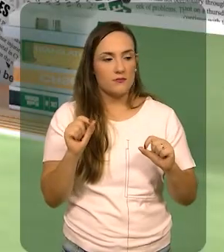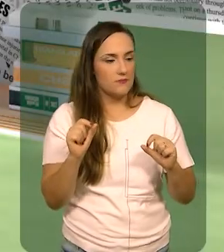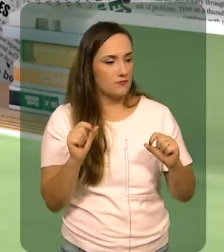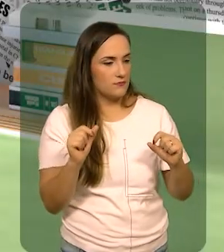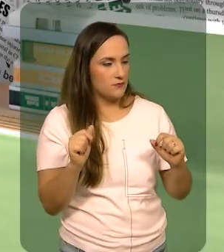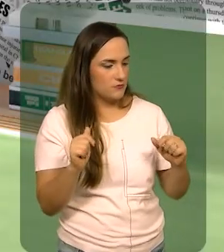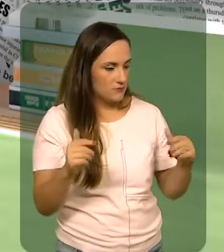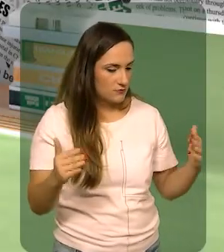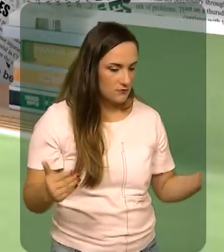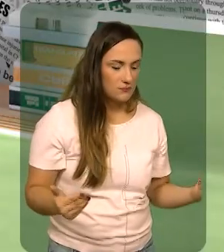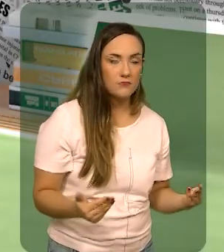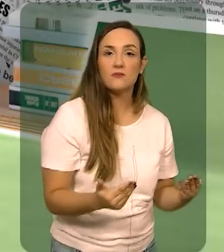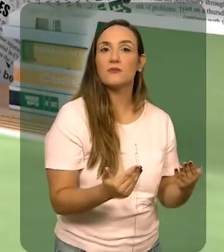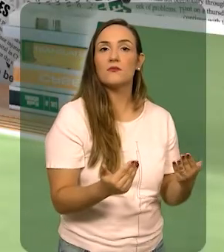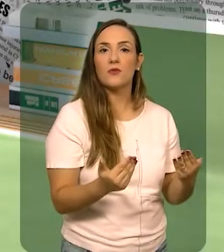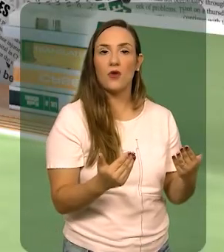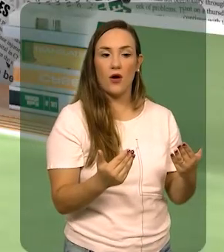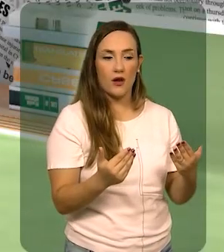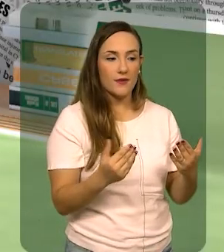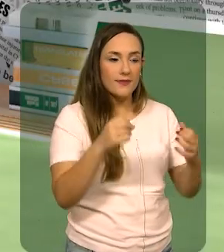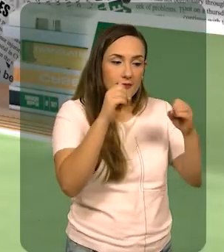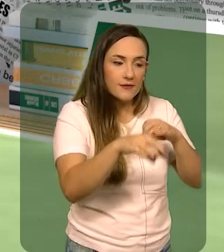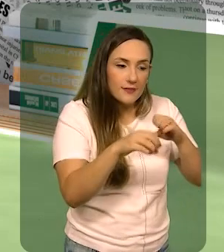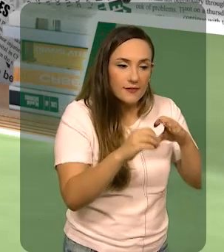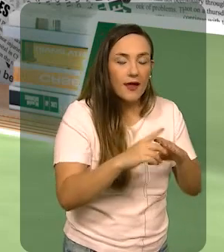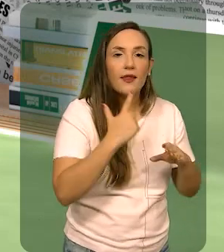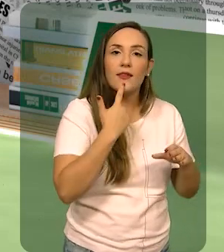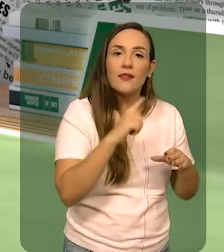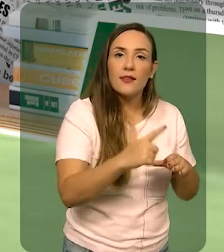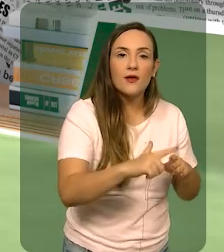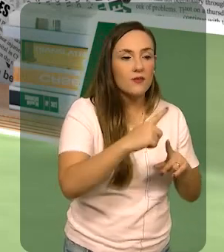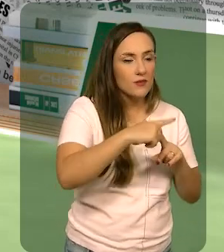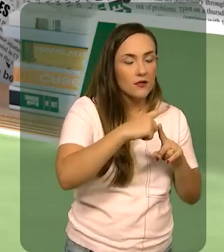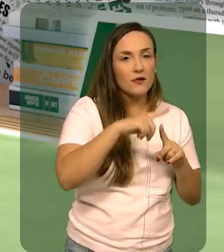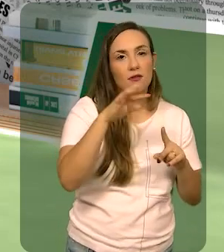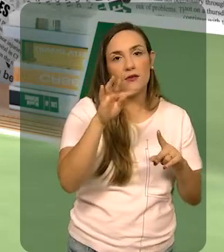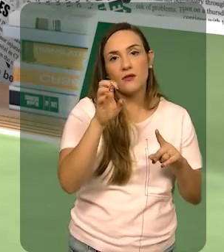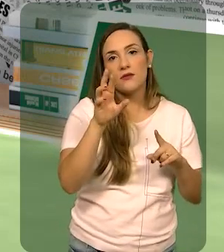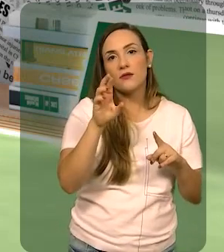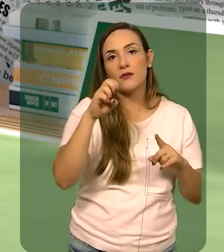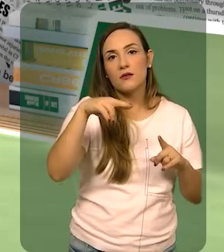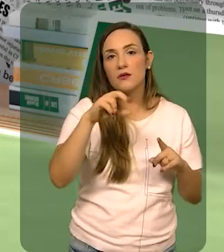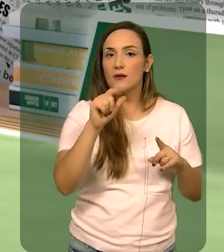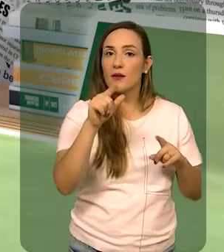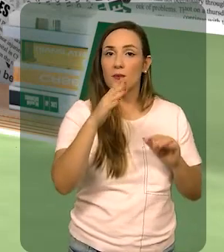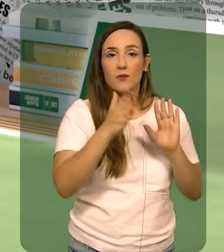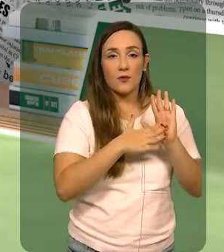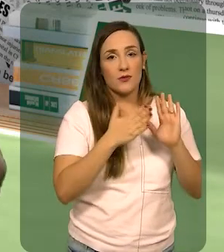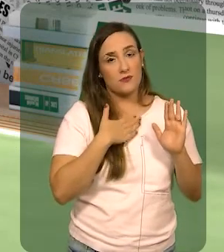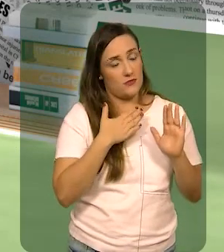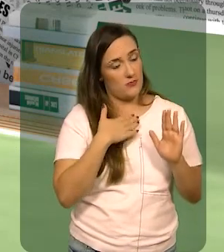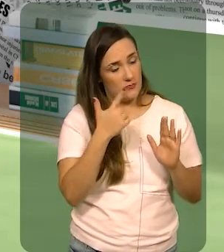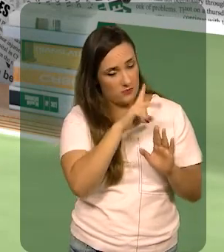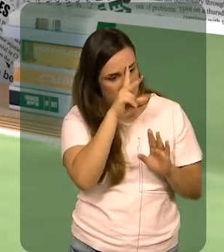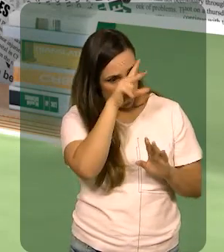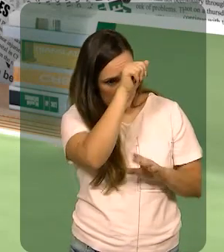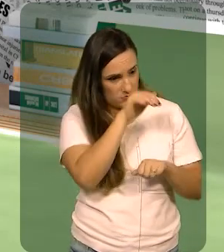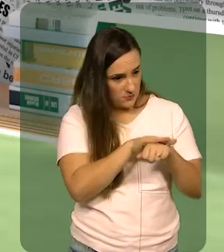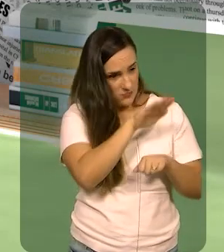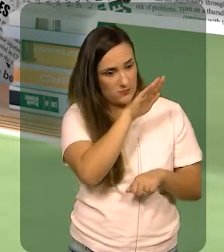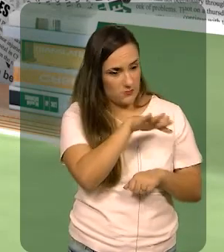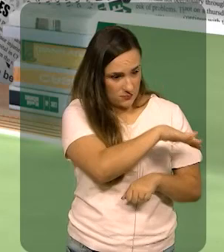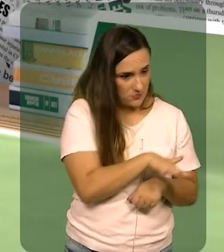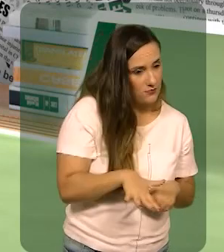terena possam falar e pronunciar de forma correta a língua terena em escola. Uma proposta minha do mestrado, no intuito de